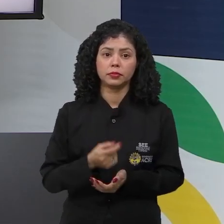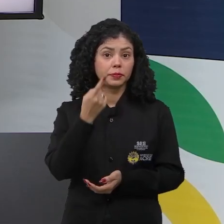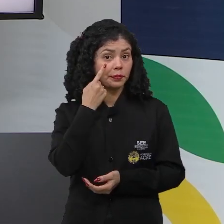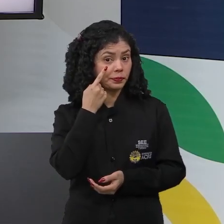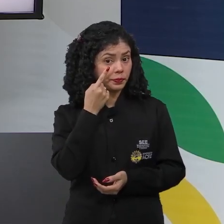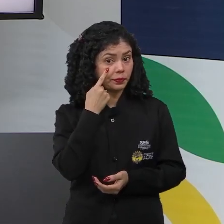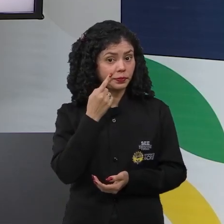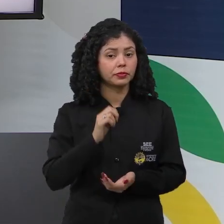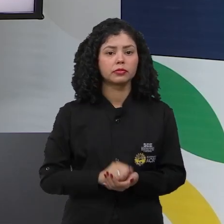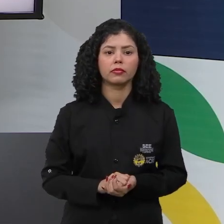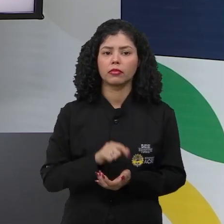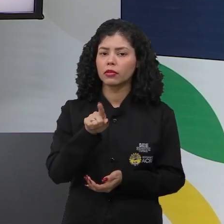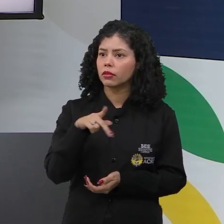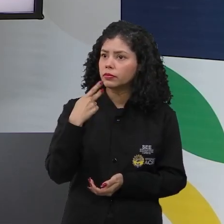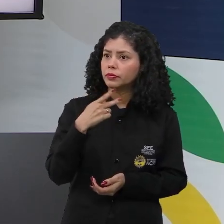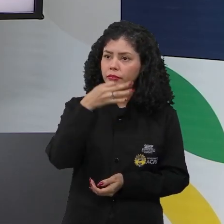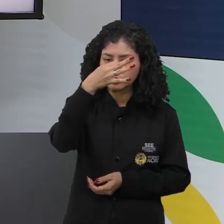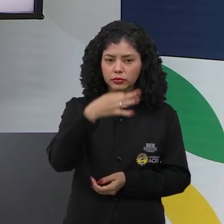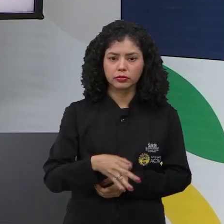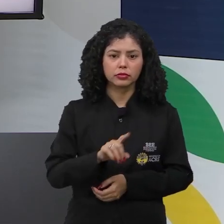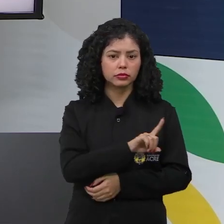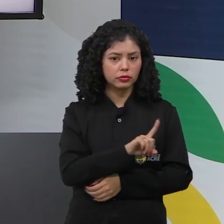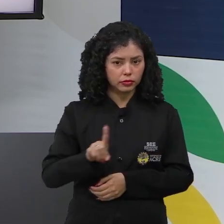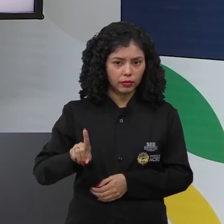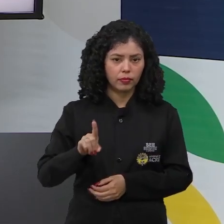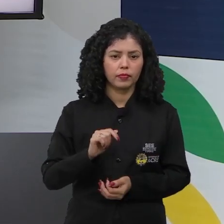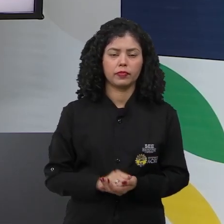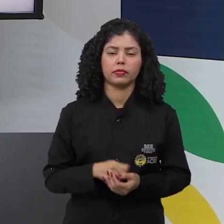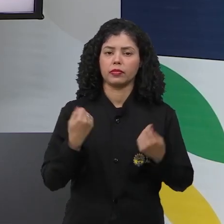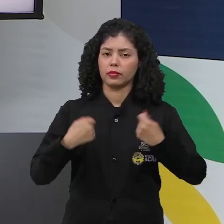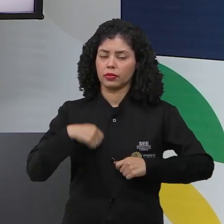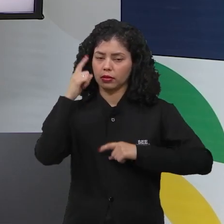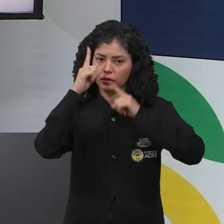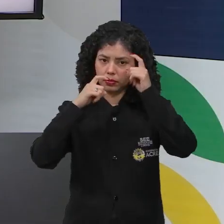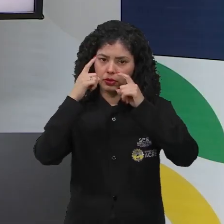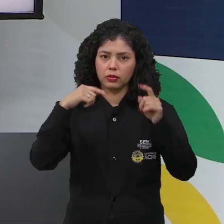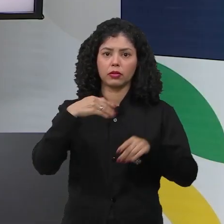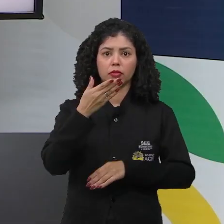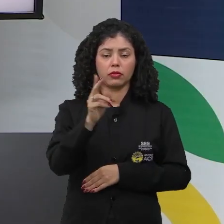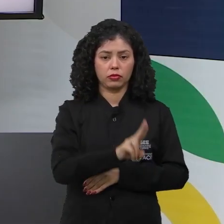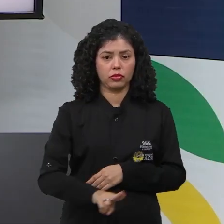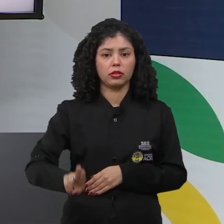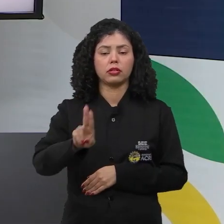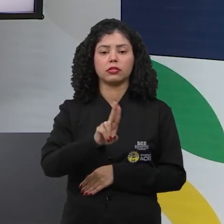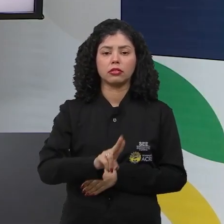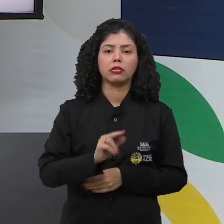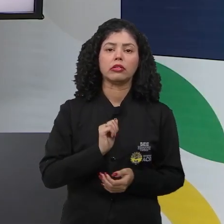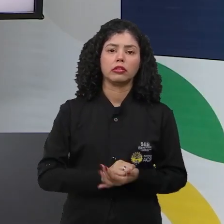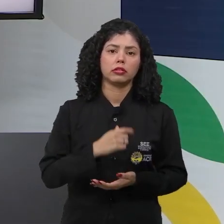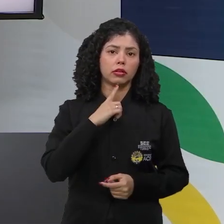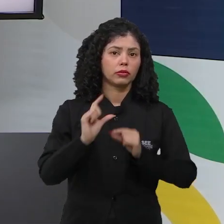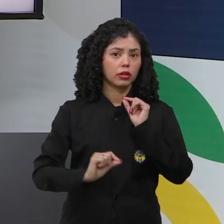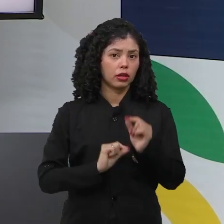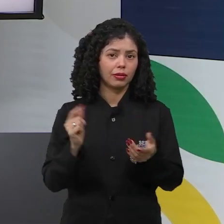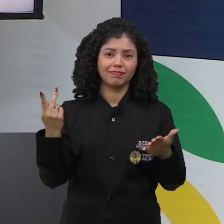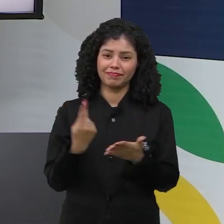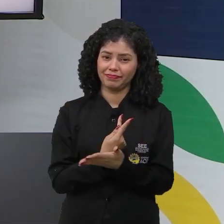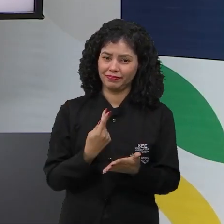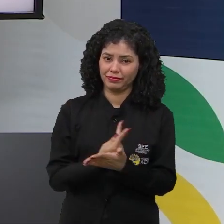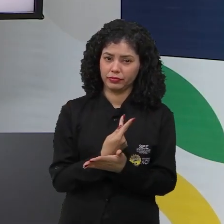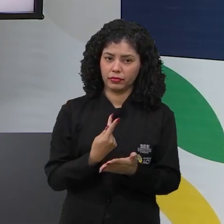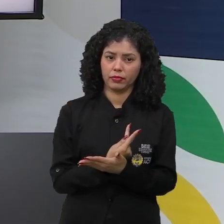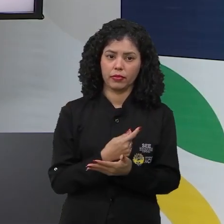olha, você não está falando corretamente, essa expressão que você utiliza está